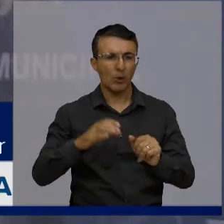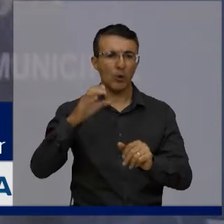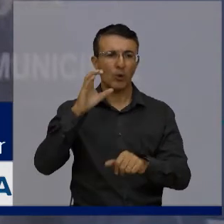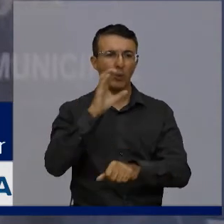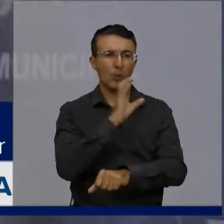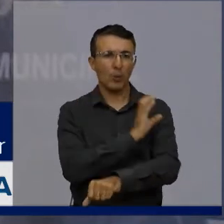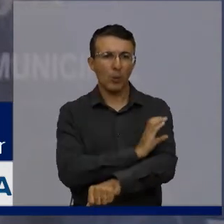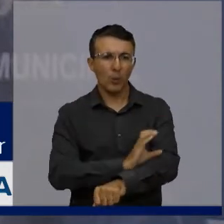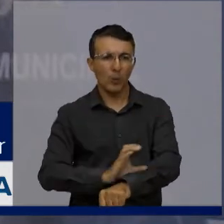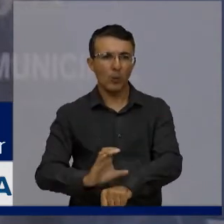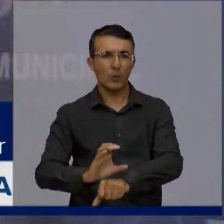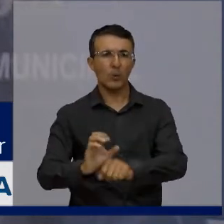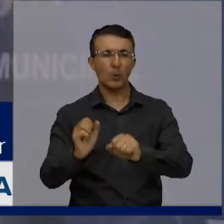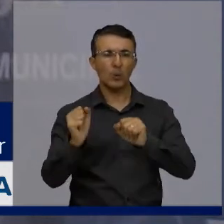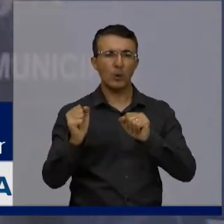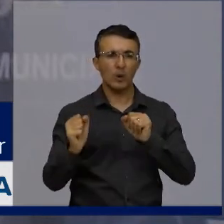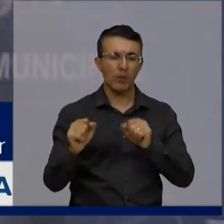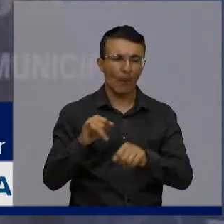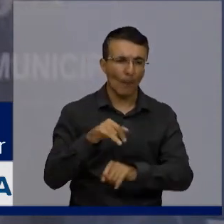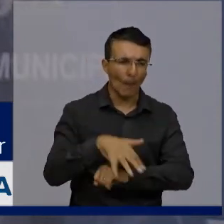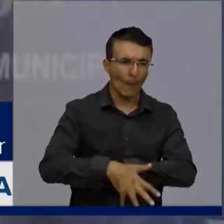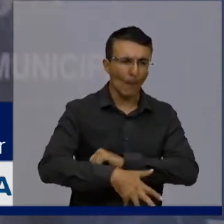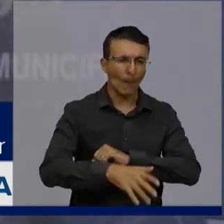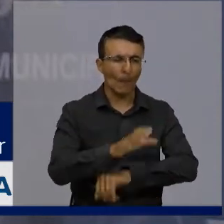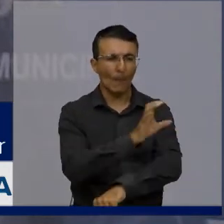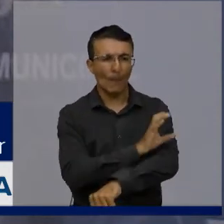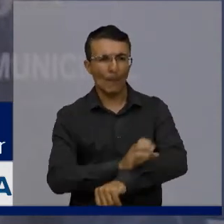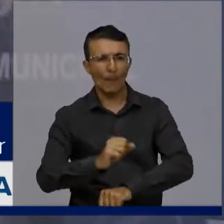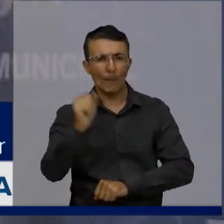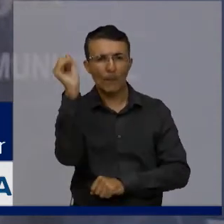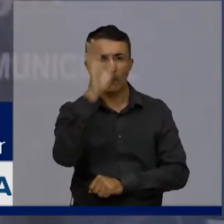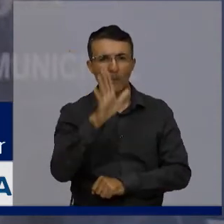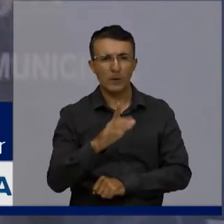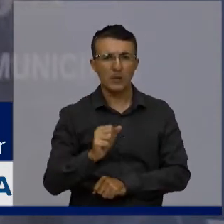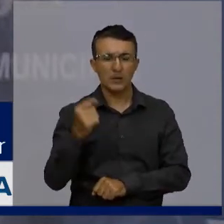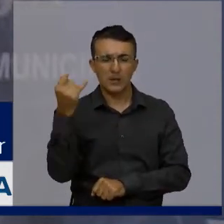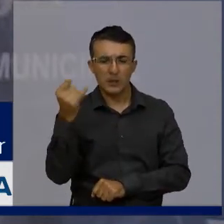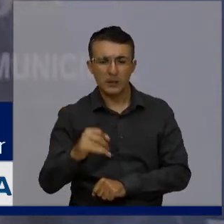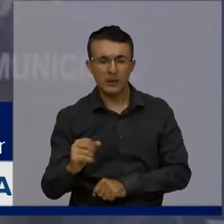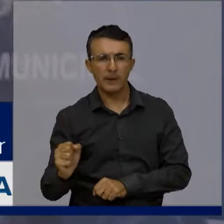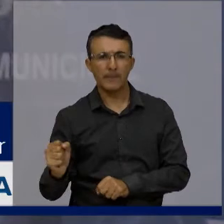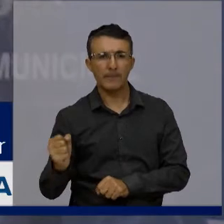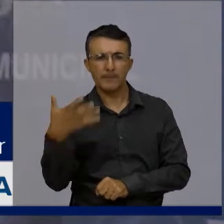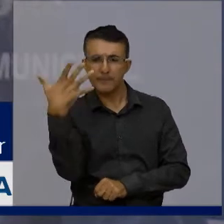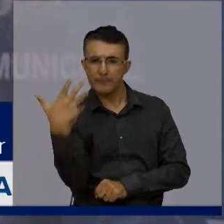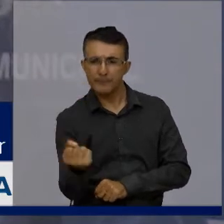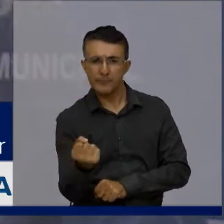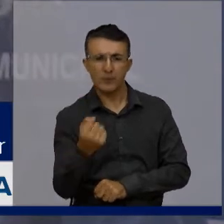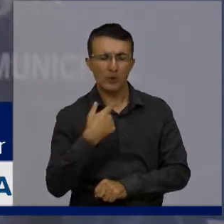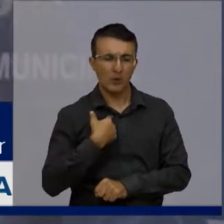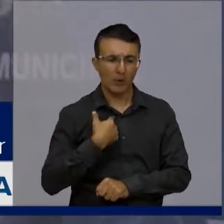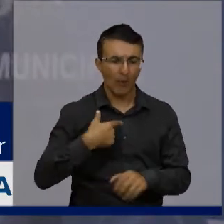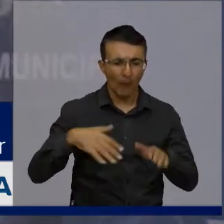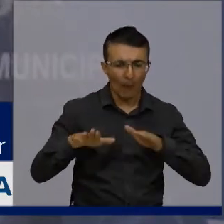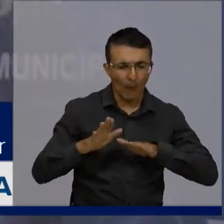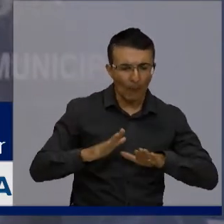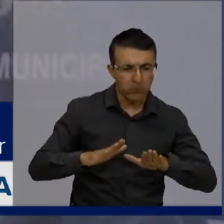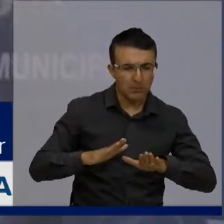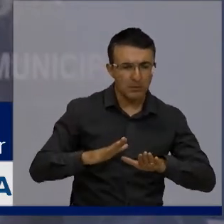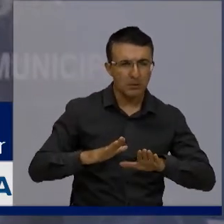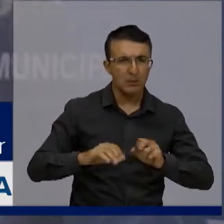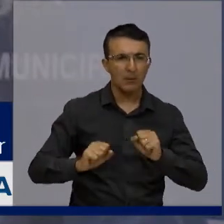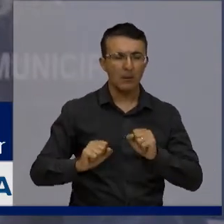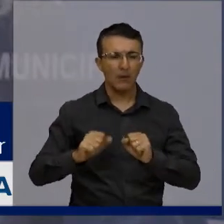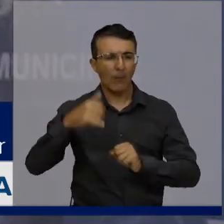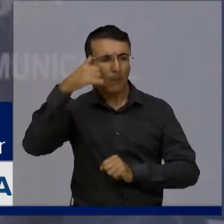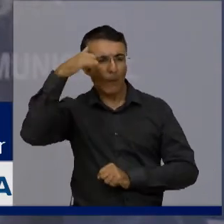da cultura nacional. Com a aprovação, irá ser permitida a exploração de animais para a prática de